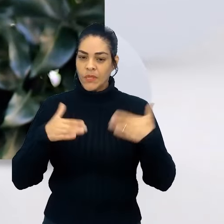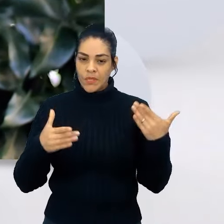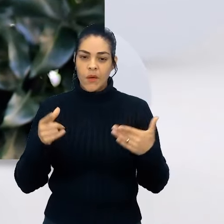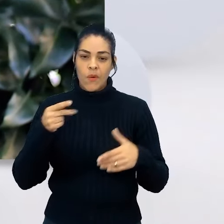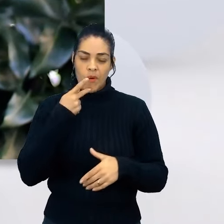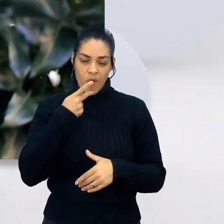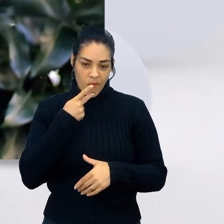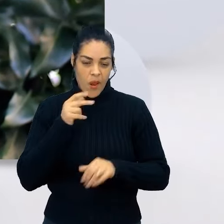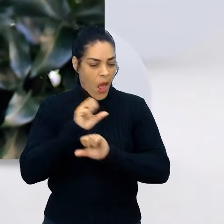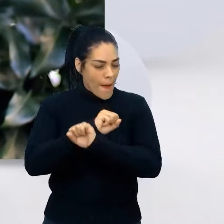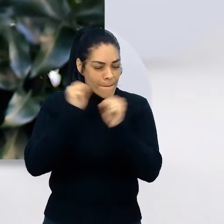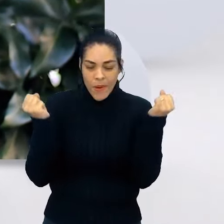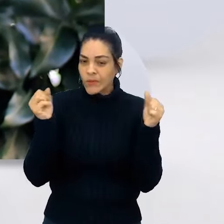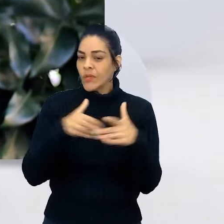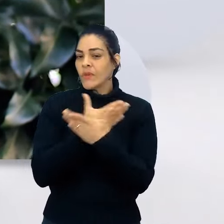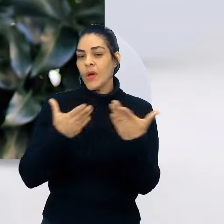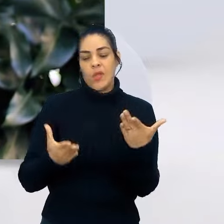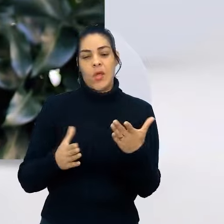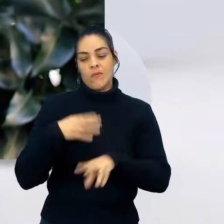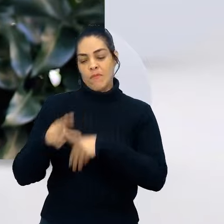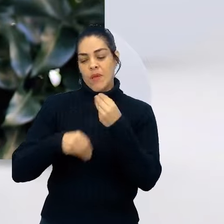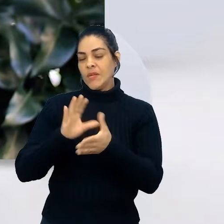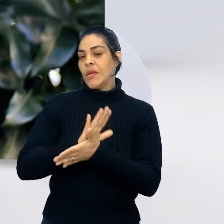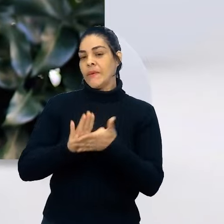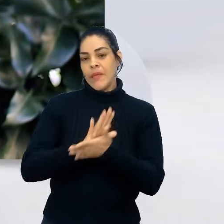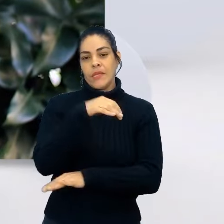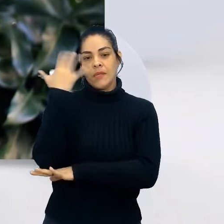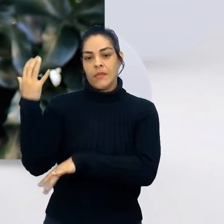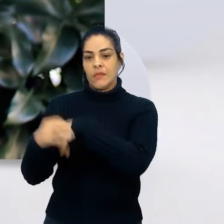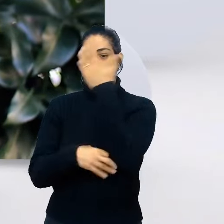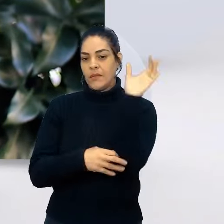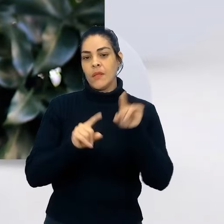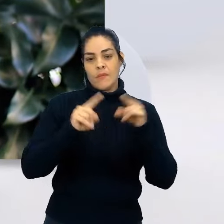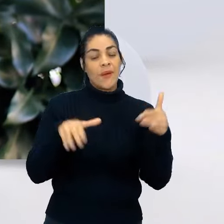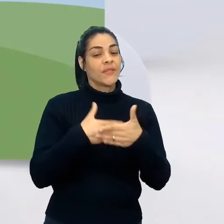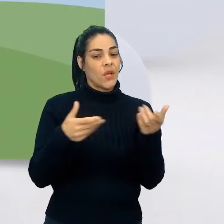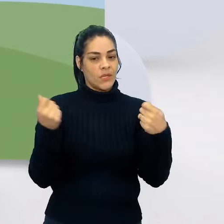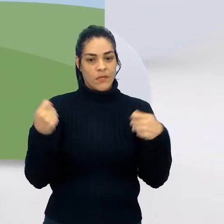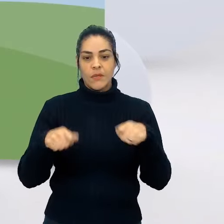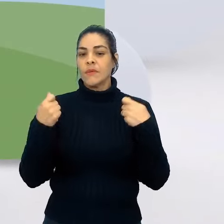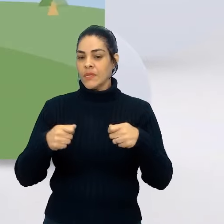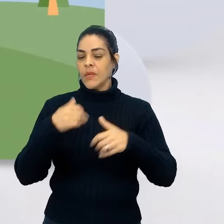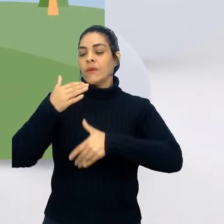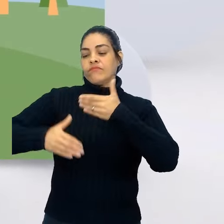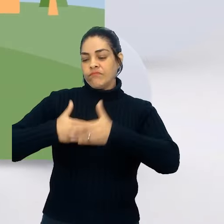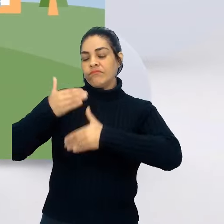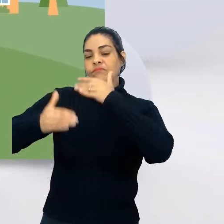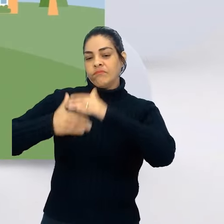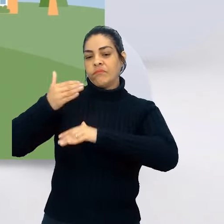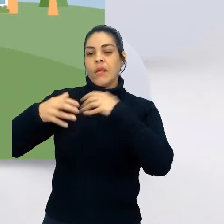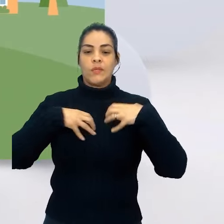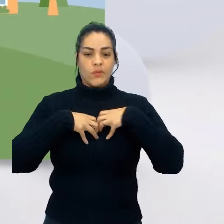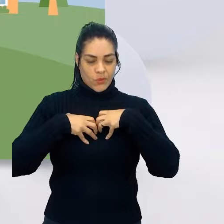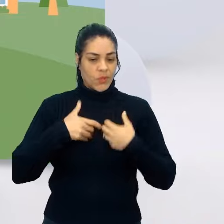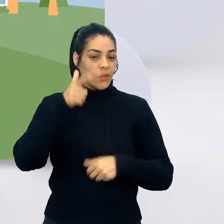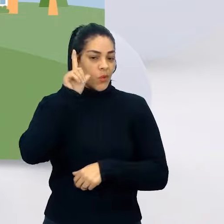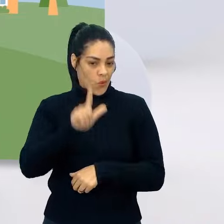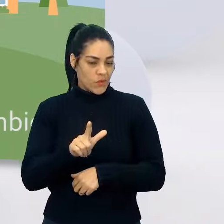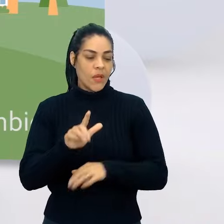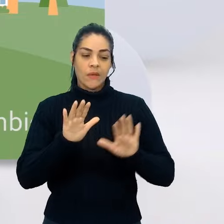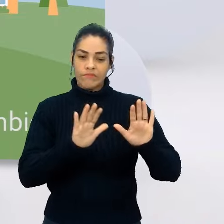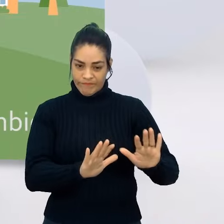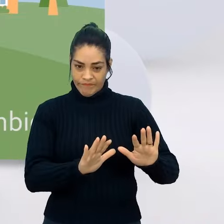dizer que é impossível a gente não mexer em nada na natureza. Mas a gente precisa se desenvolver de uma forma que conserve,